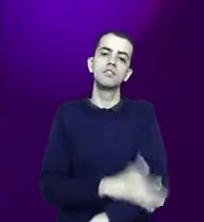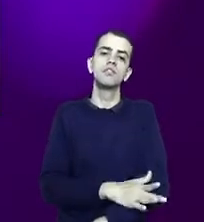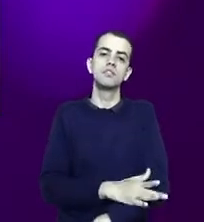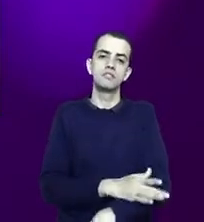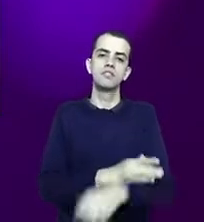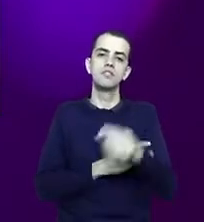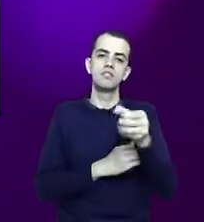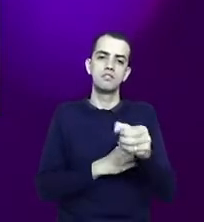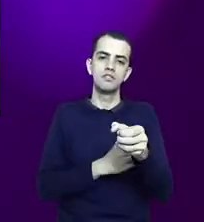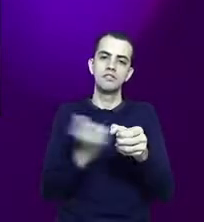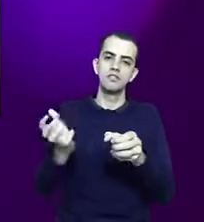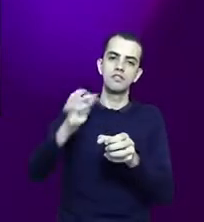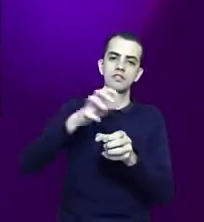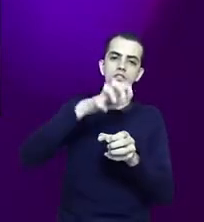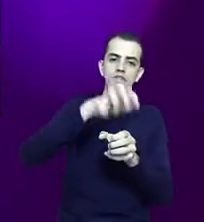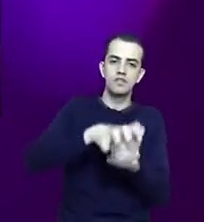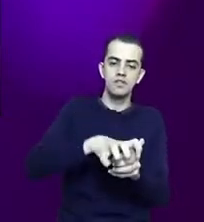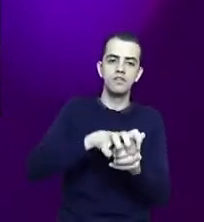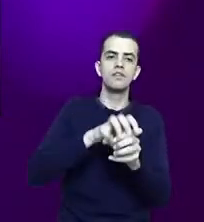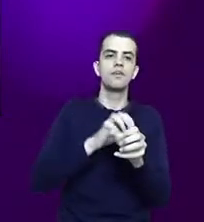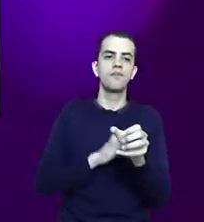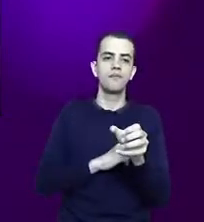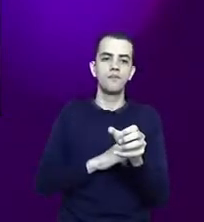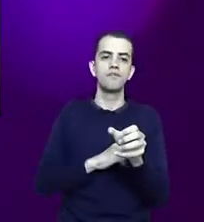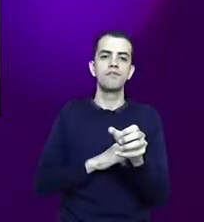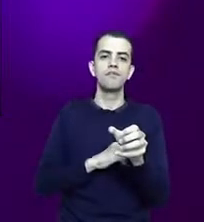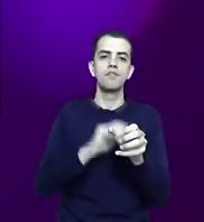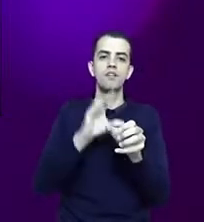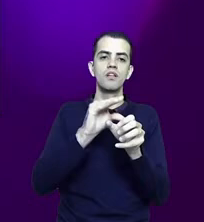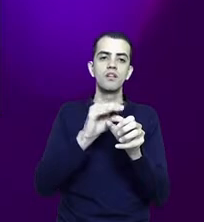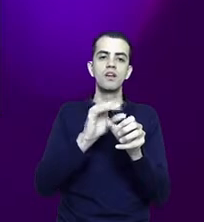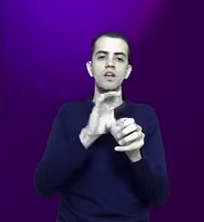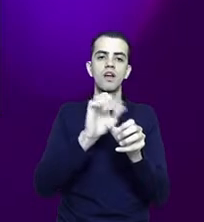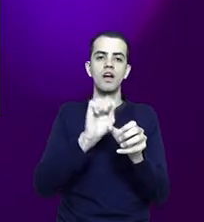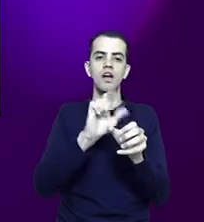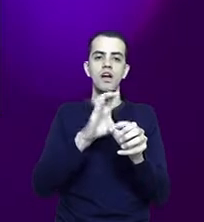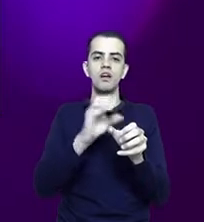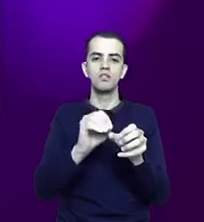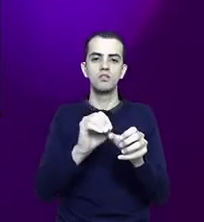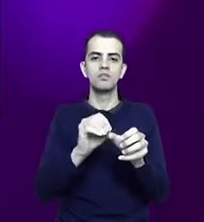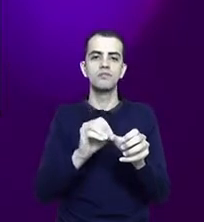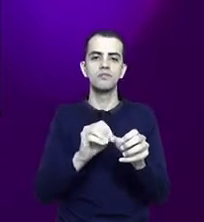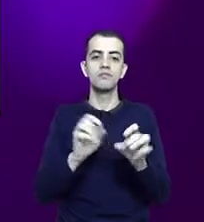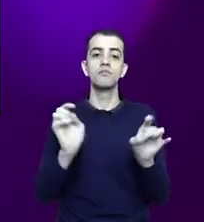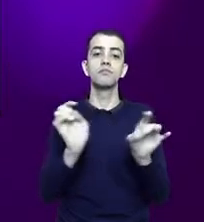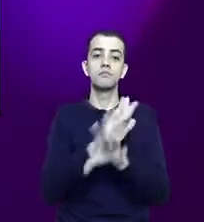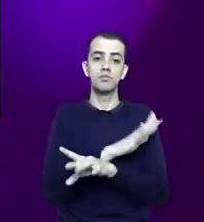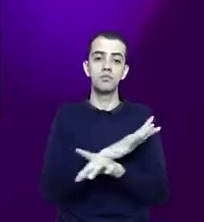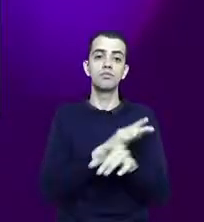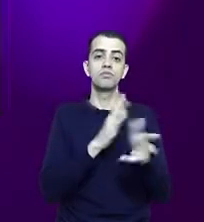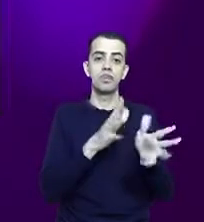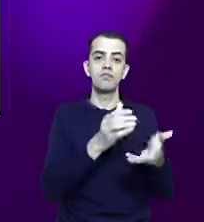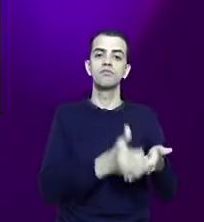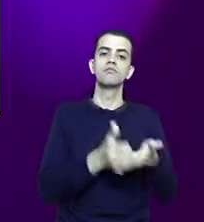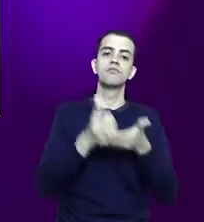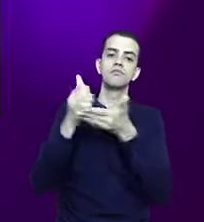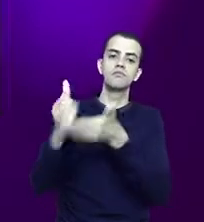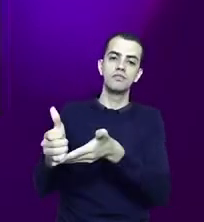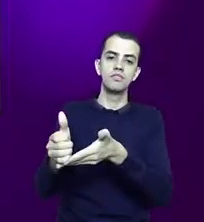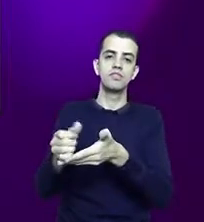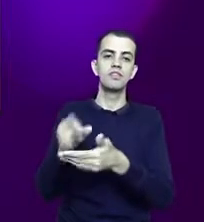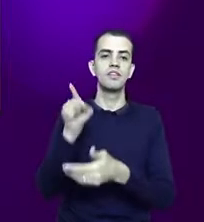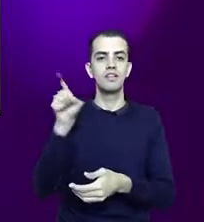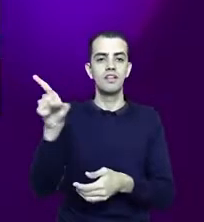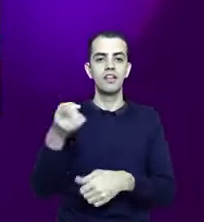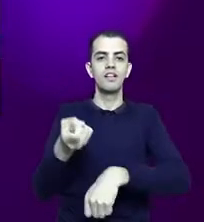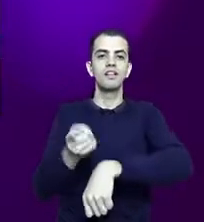tíbia impressos e os calços, então, sendo colocados, né? Então, a prótese levada para a cirurgia, e